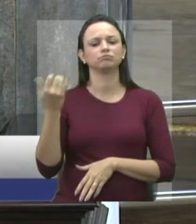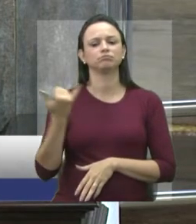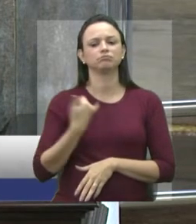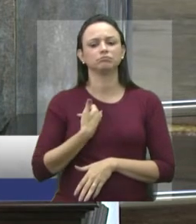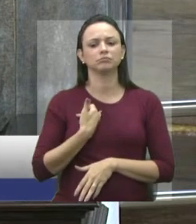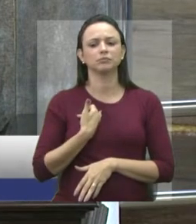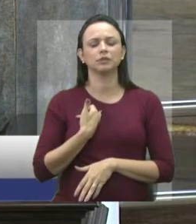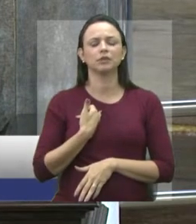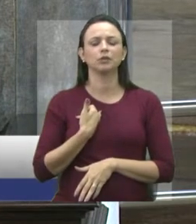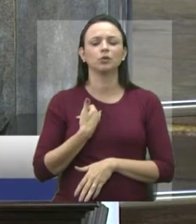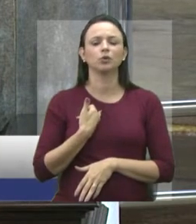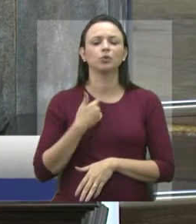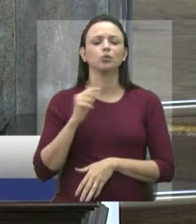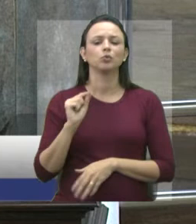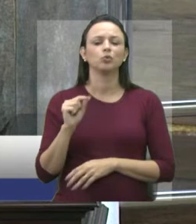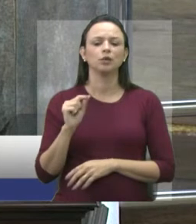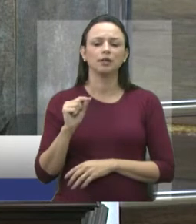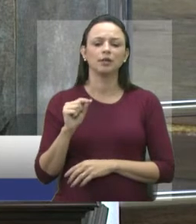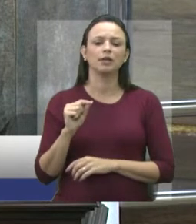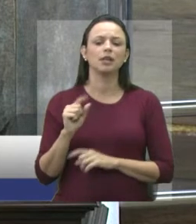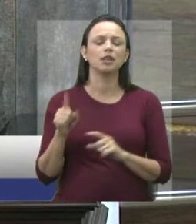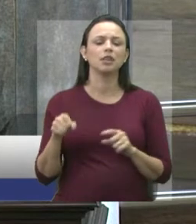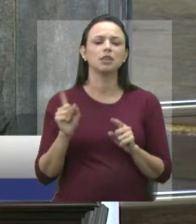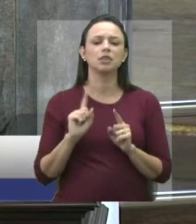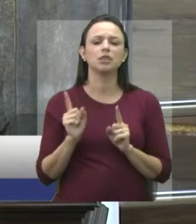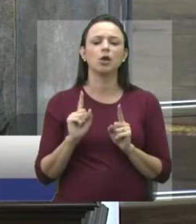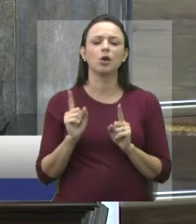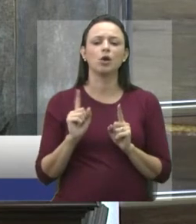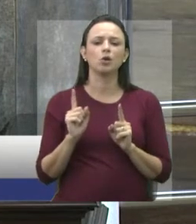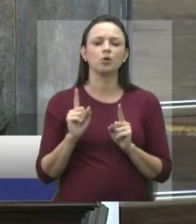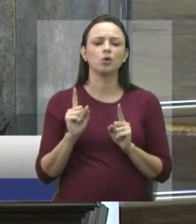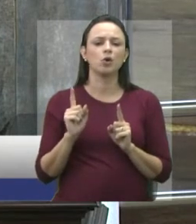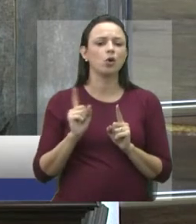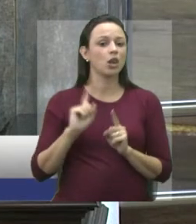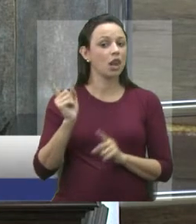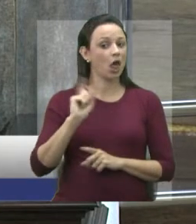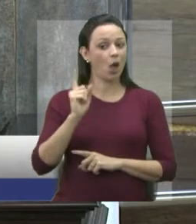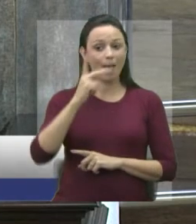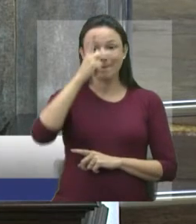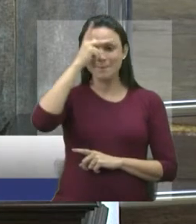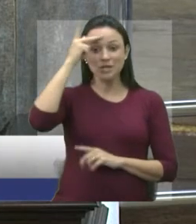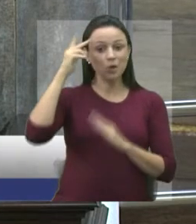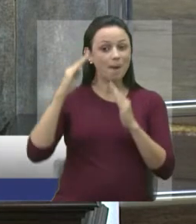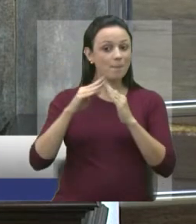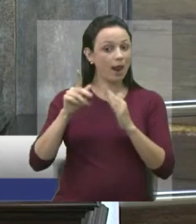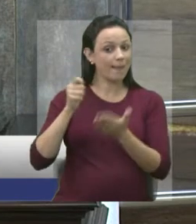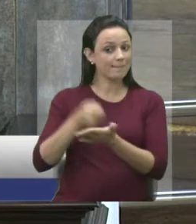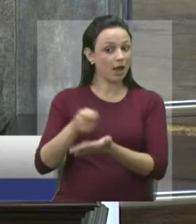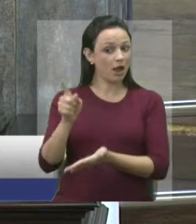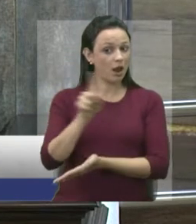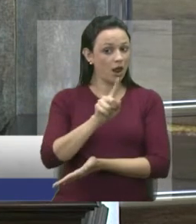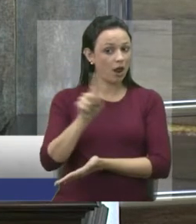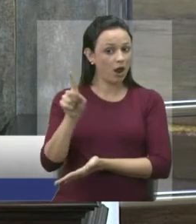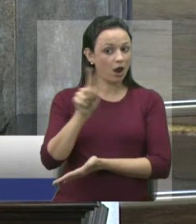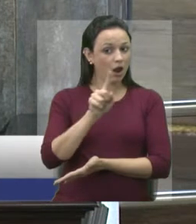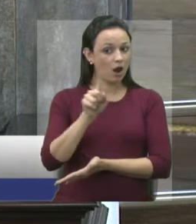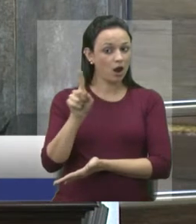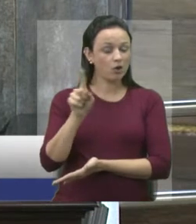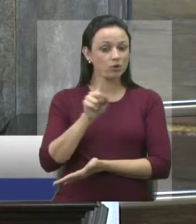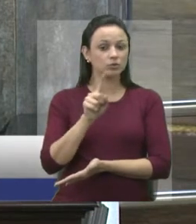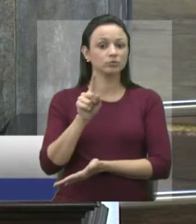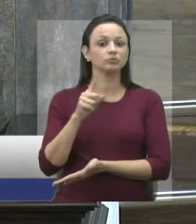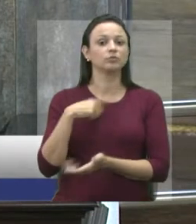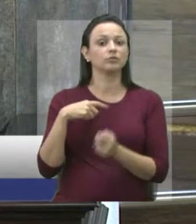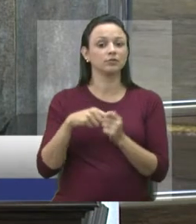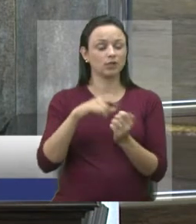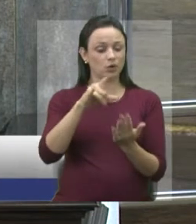que isso daí não é o contribuinte que paga, não. Então, eu estou fazendo esse